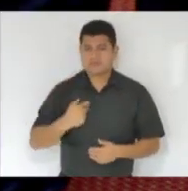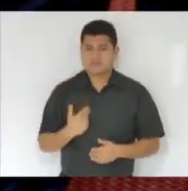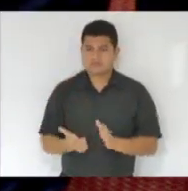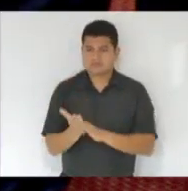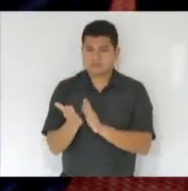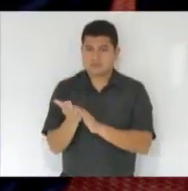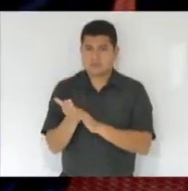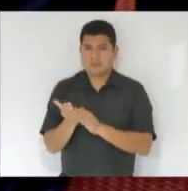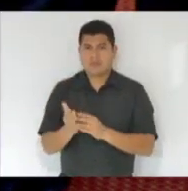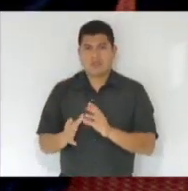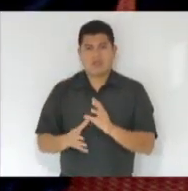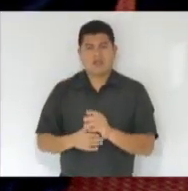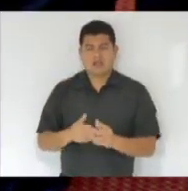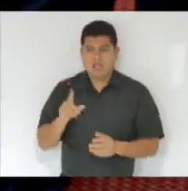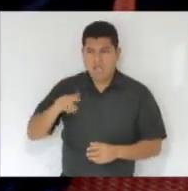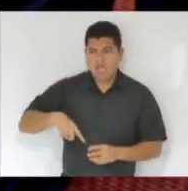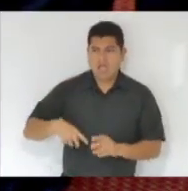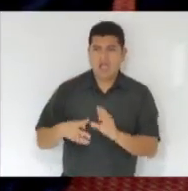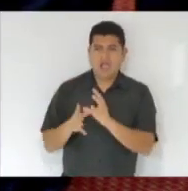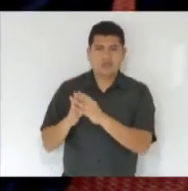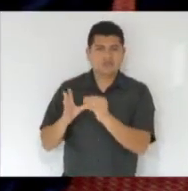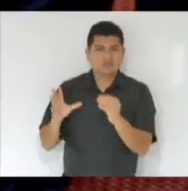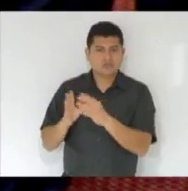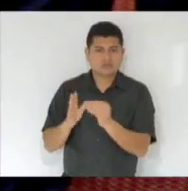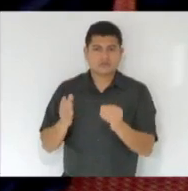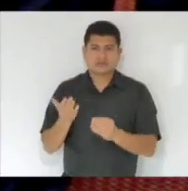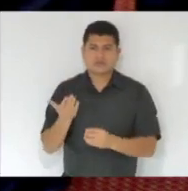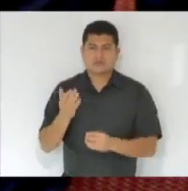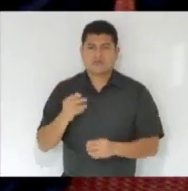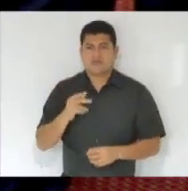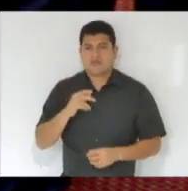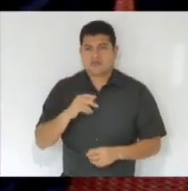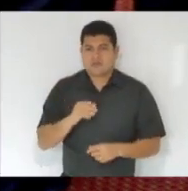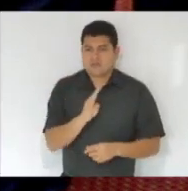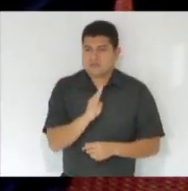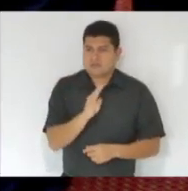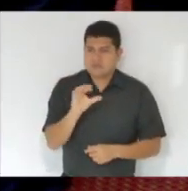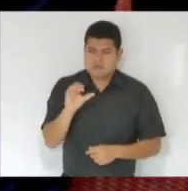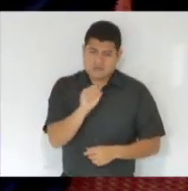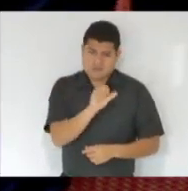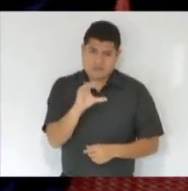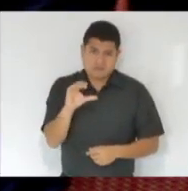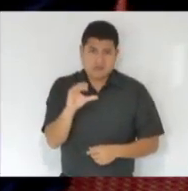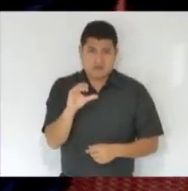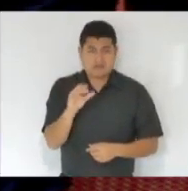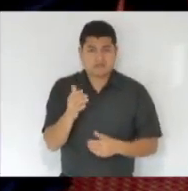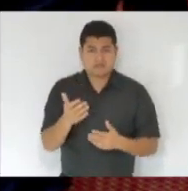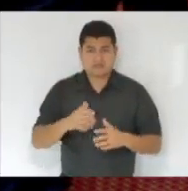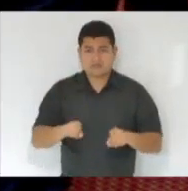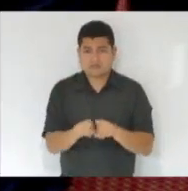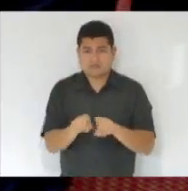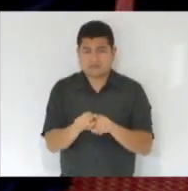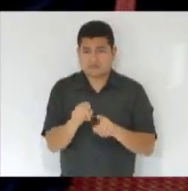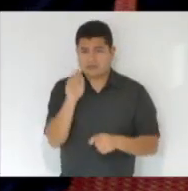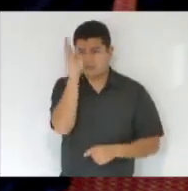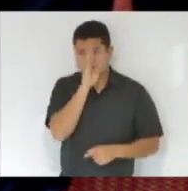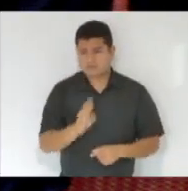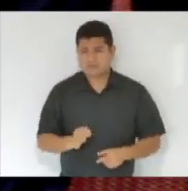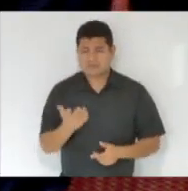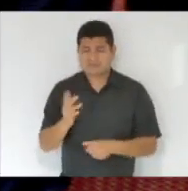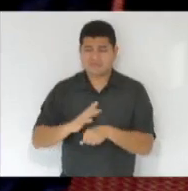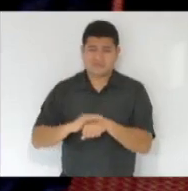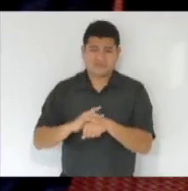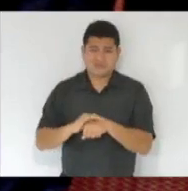Brasil, para que a gente possa estar atuando em relação a essa doença que destrói o ser humano, que não